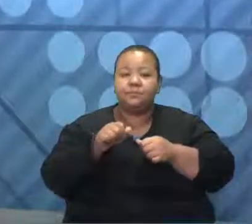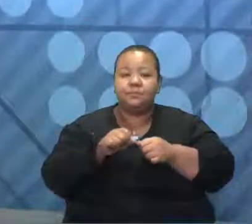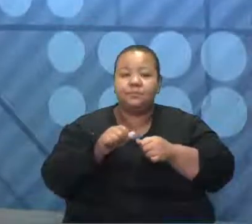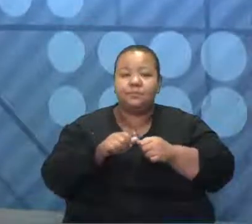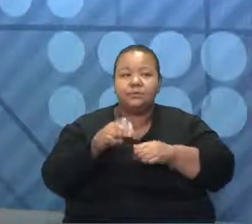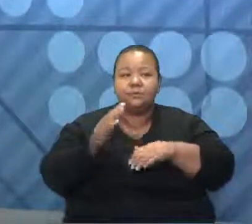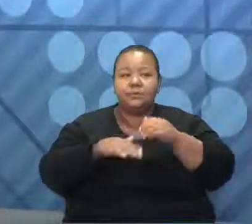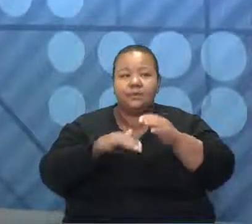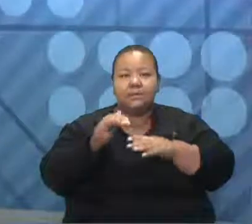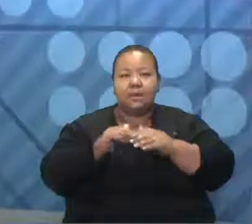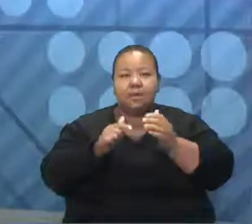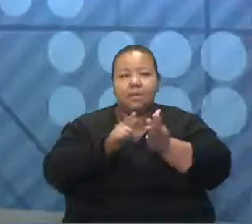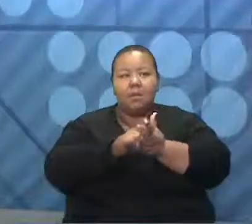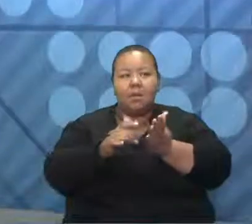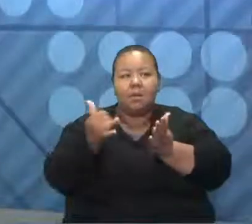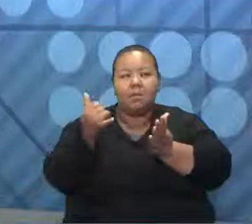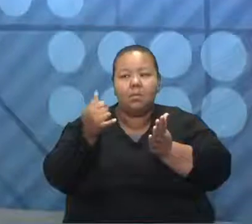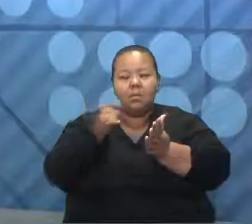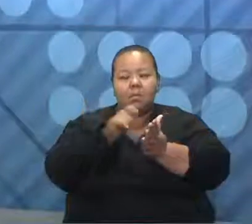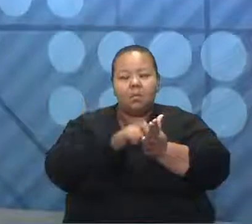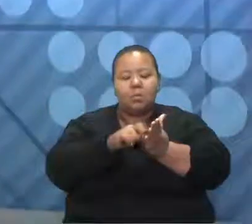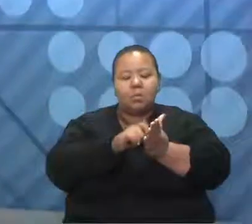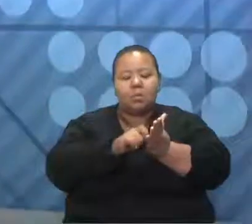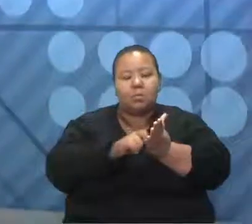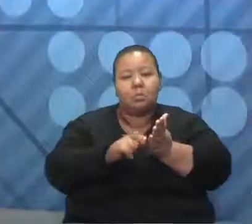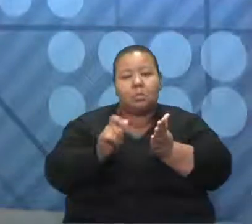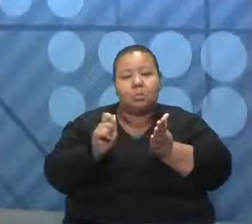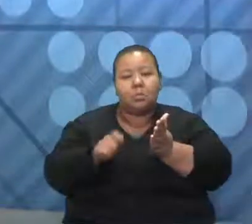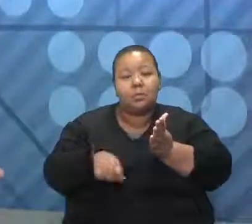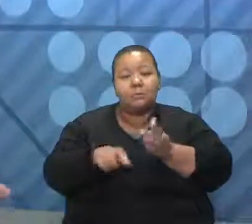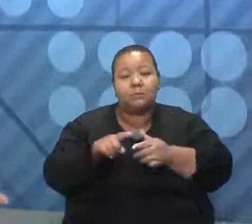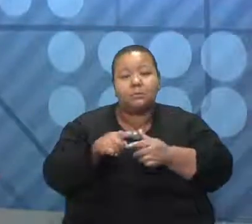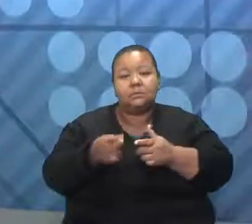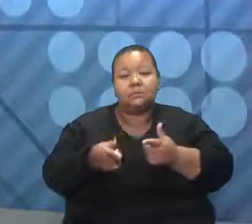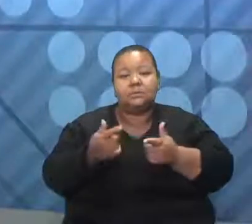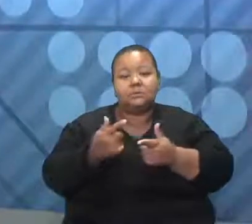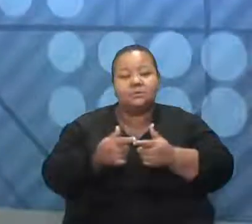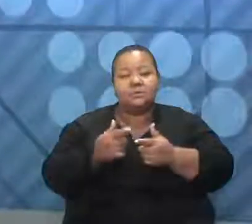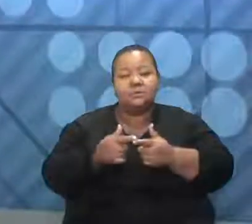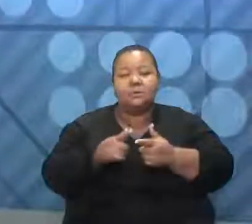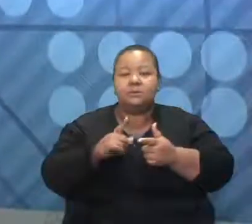Eu podia fazer no papel ali? Podia. Mas